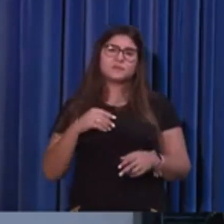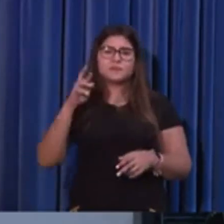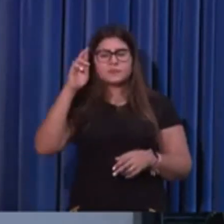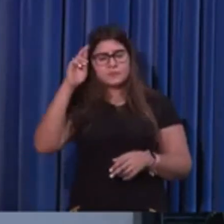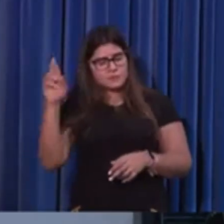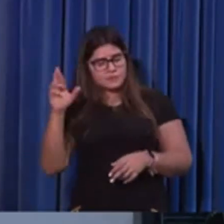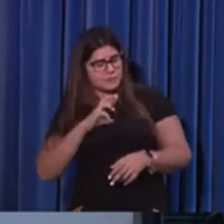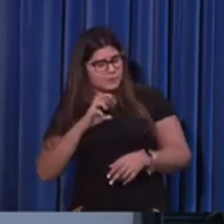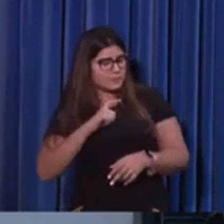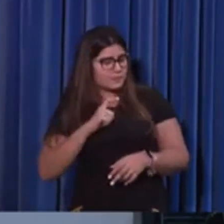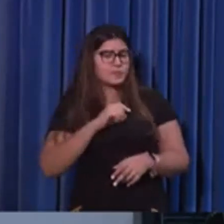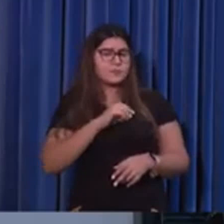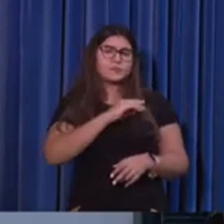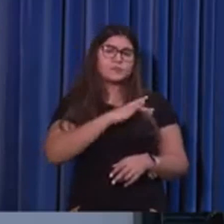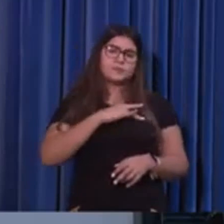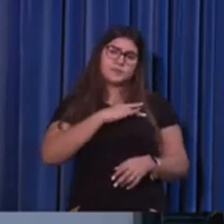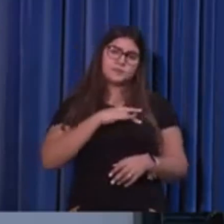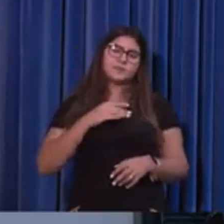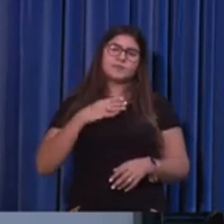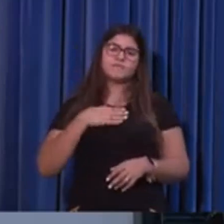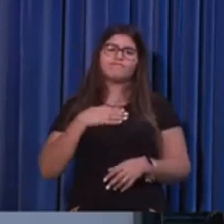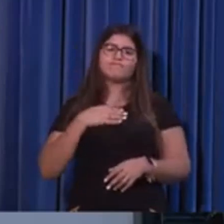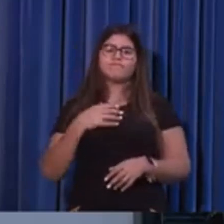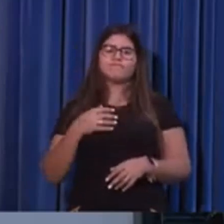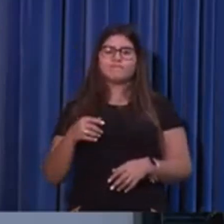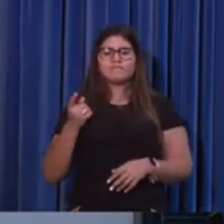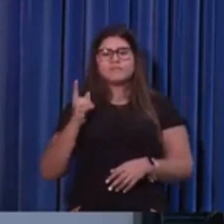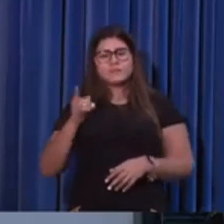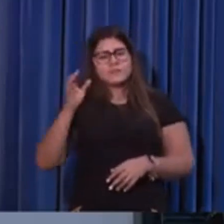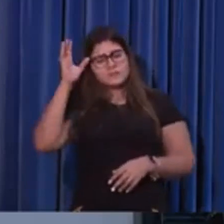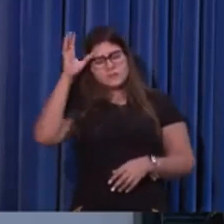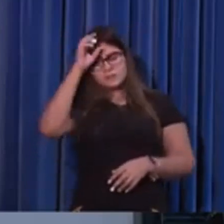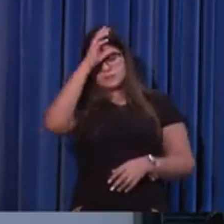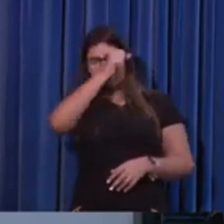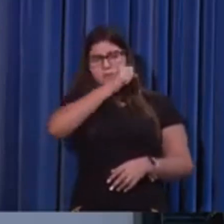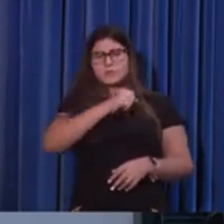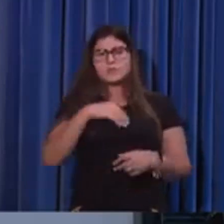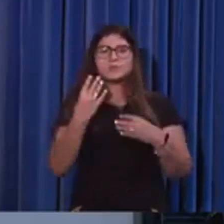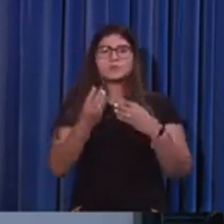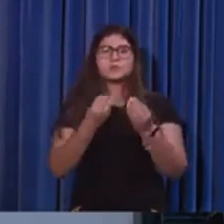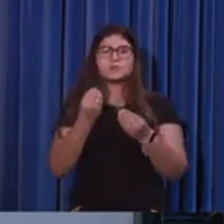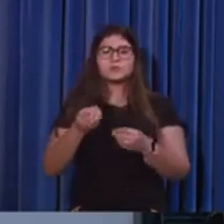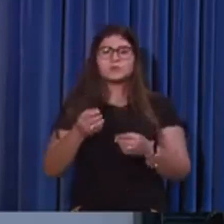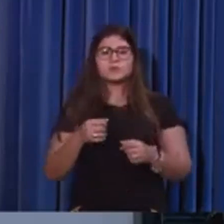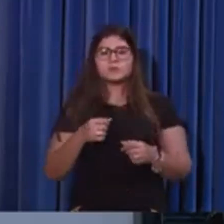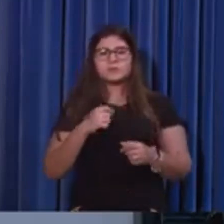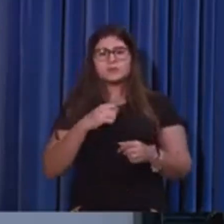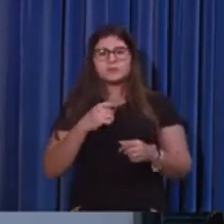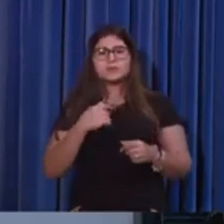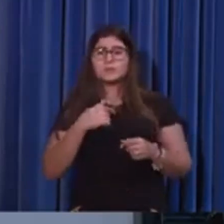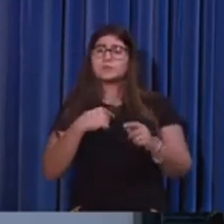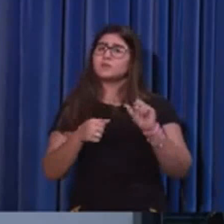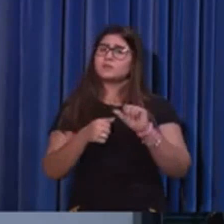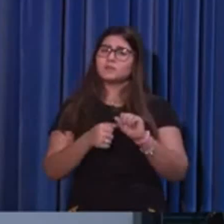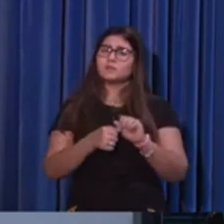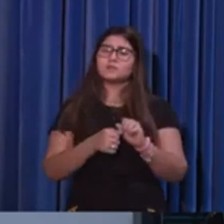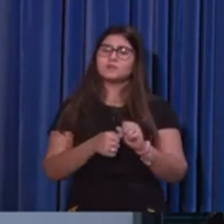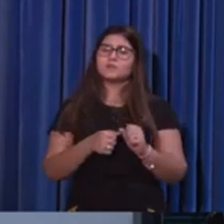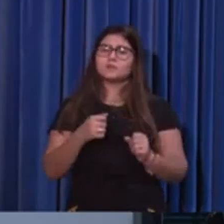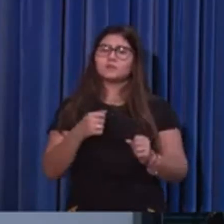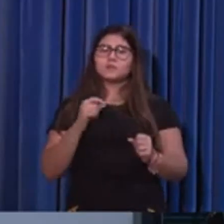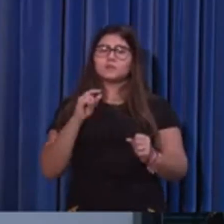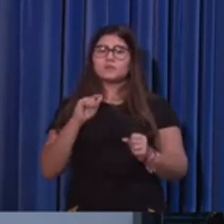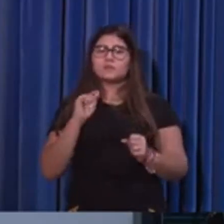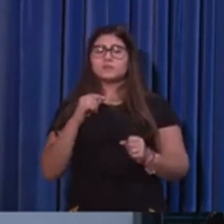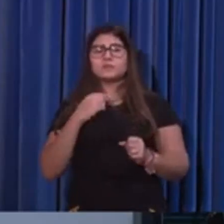mim. Eu não entendo minha maneira de agir. Aquilo que eu quero, eu não faço. Aquilo que eu não quero está sempre.